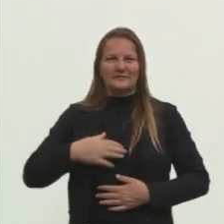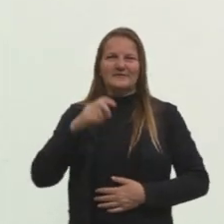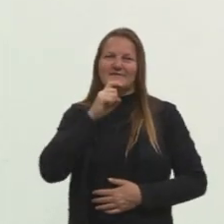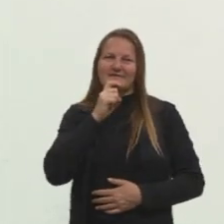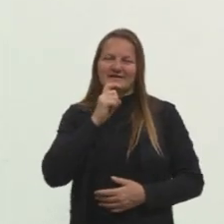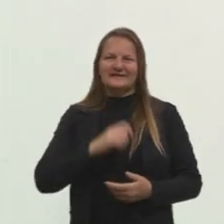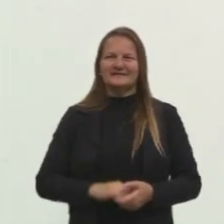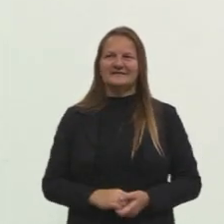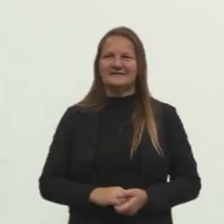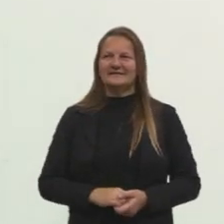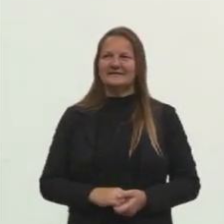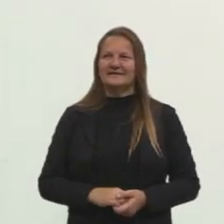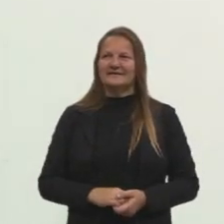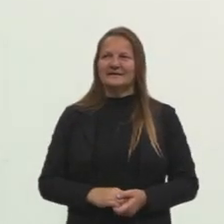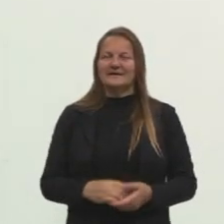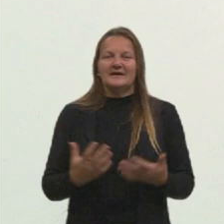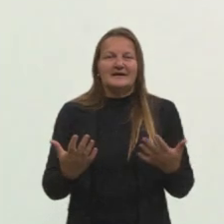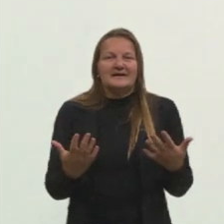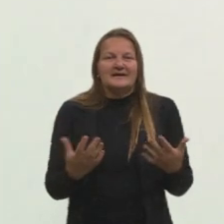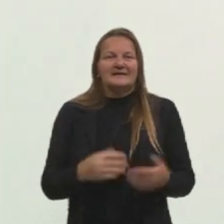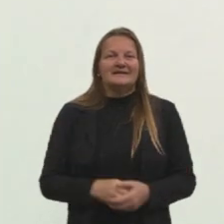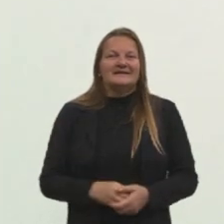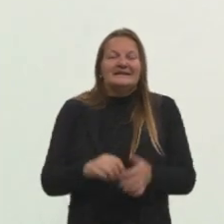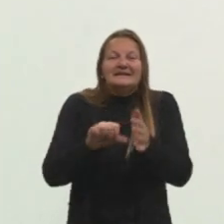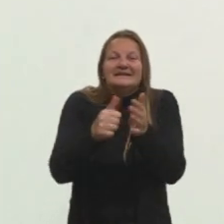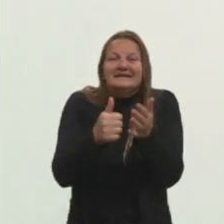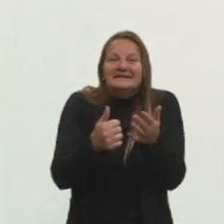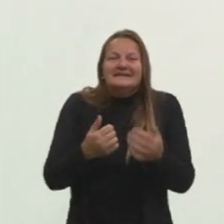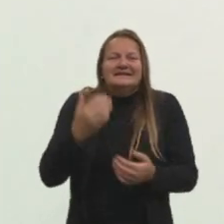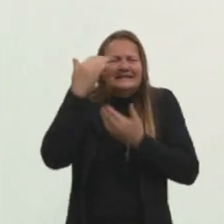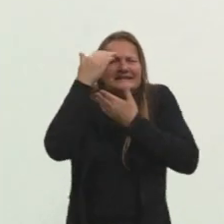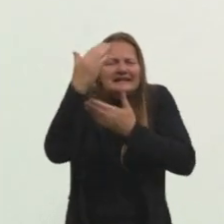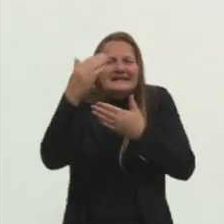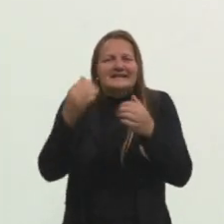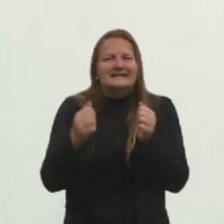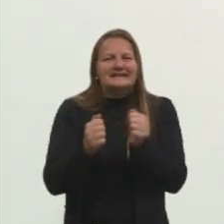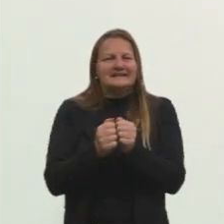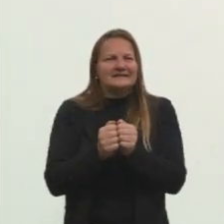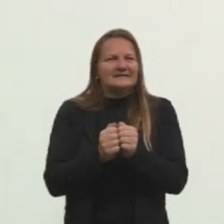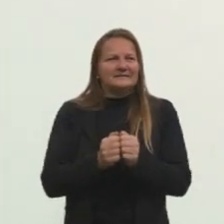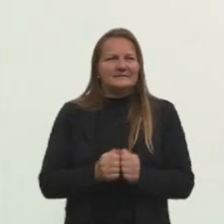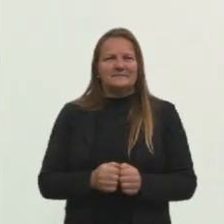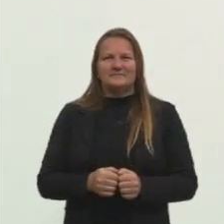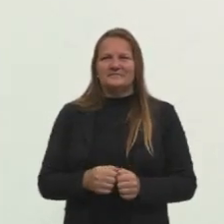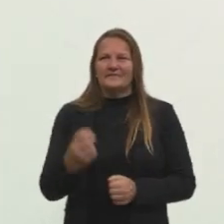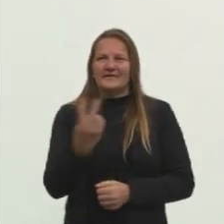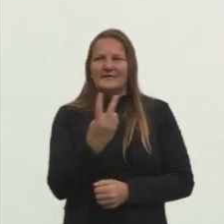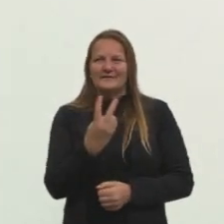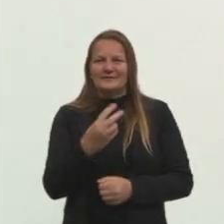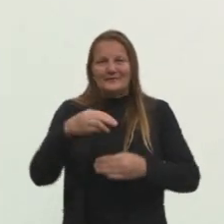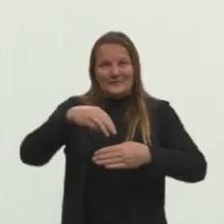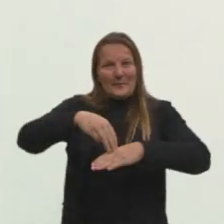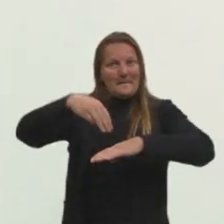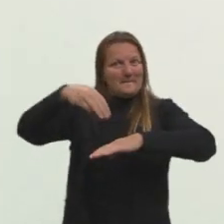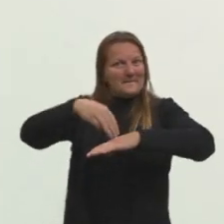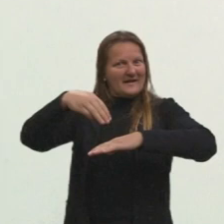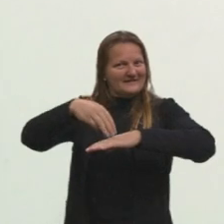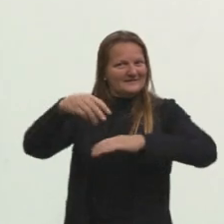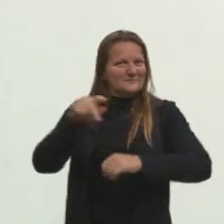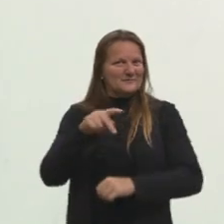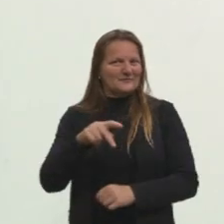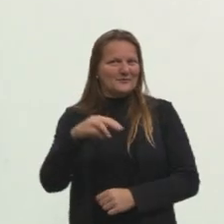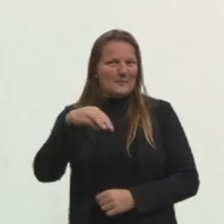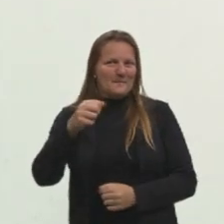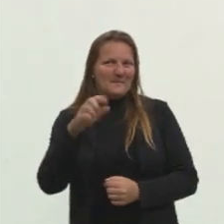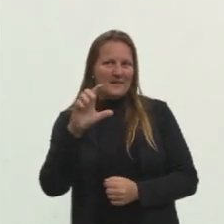Verde Bom primeiramente né agradecer muito a esses dois mestres que estão aqui Professor